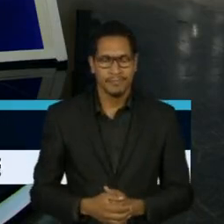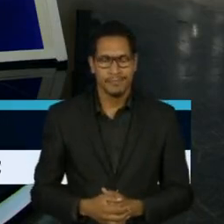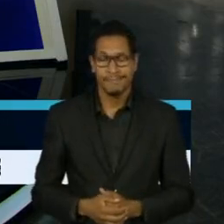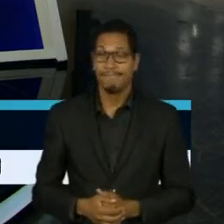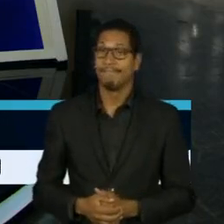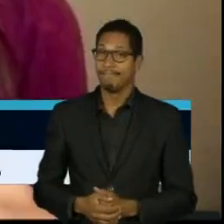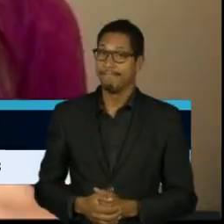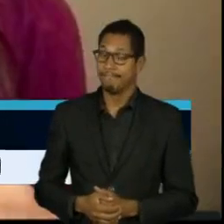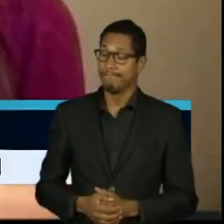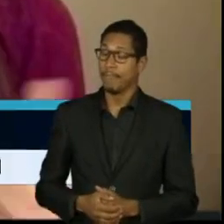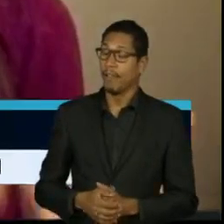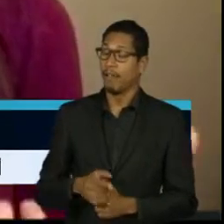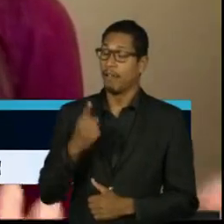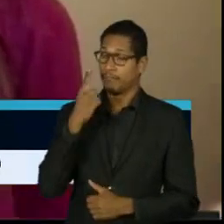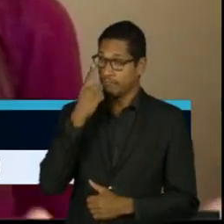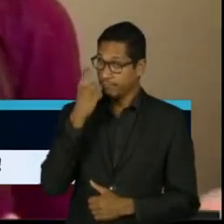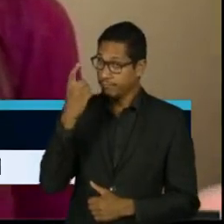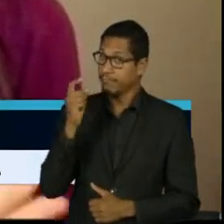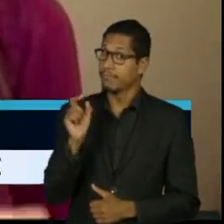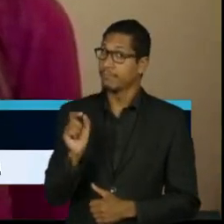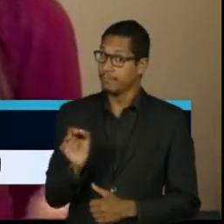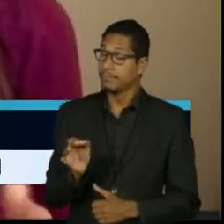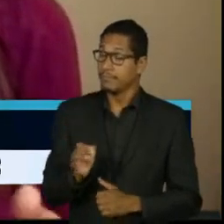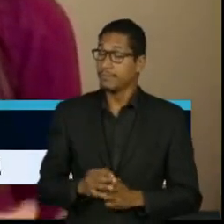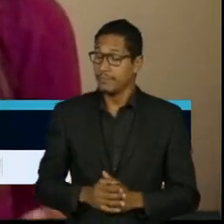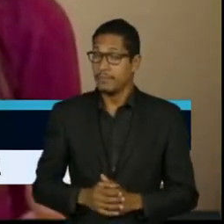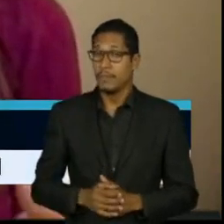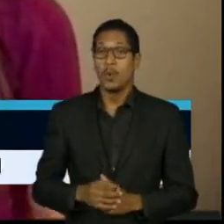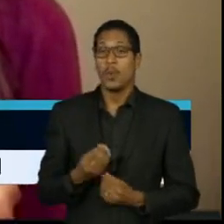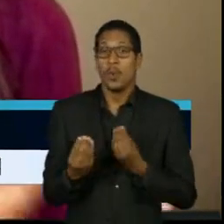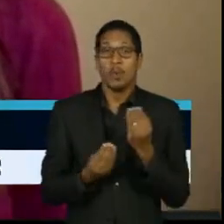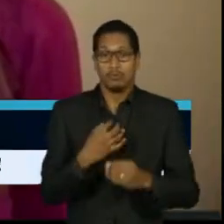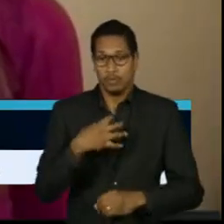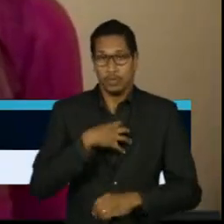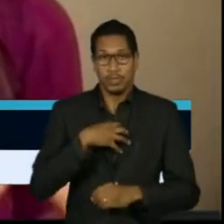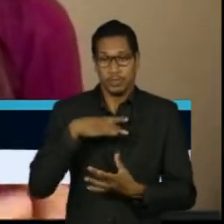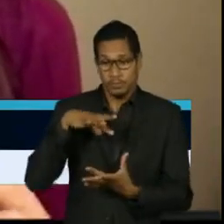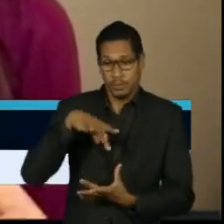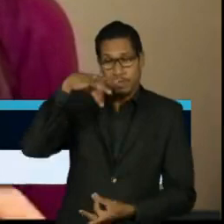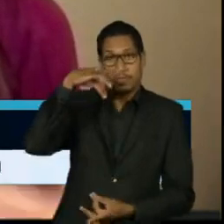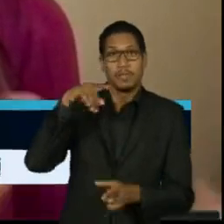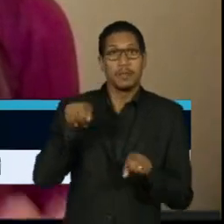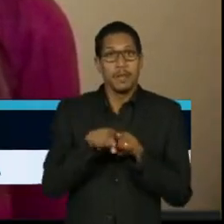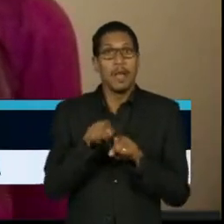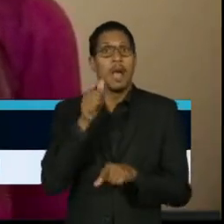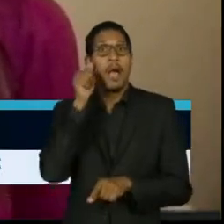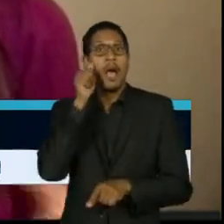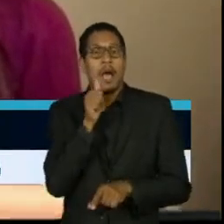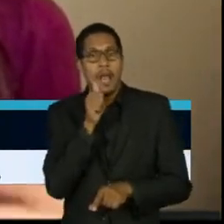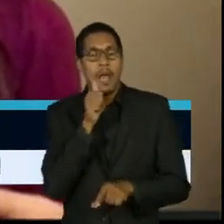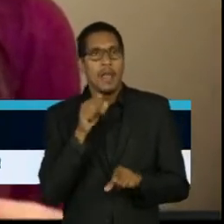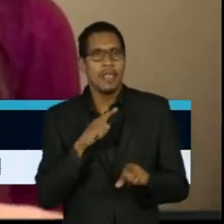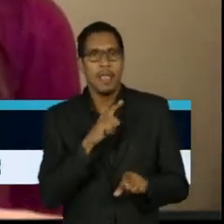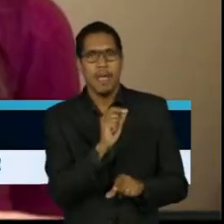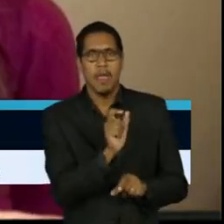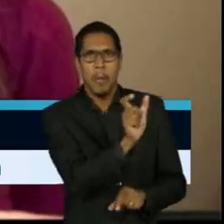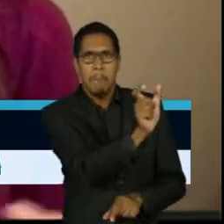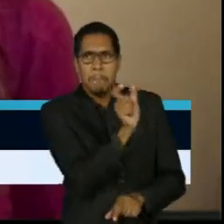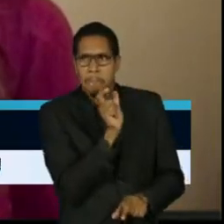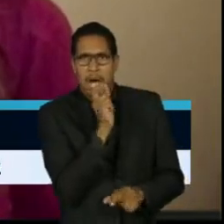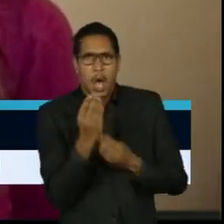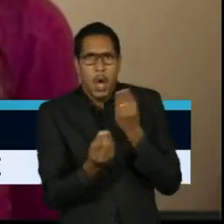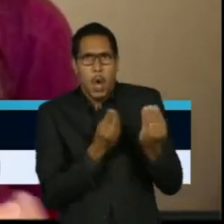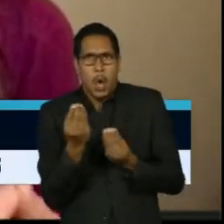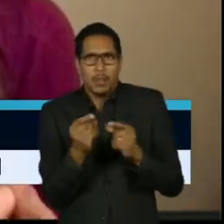como jornalista, como esse efeito da democracia, né? Como as mulheres reagem ao comportamento dele. Teve